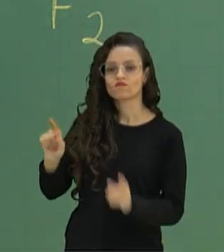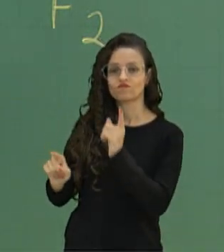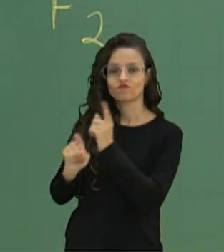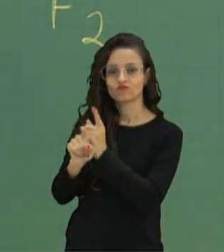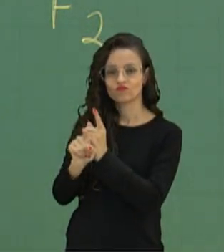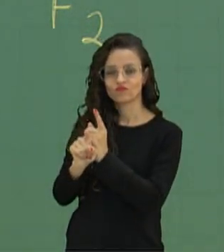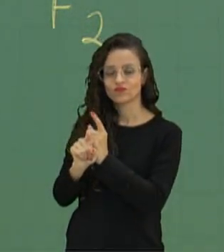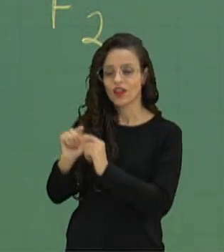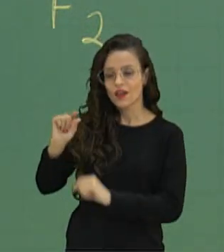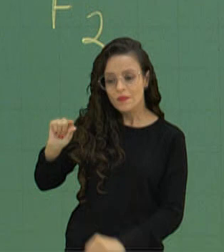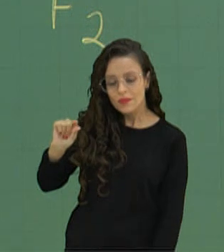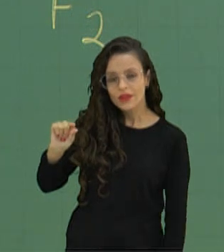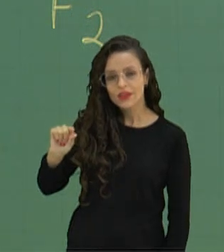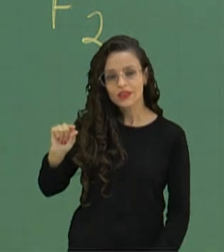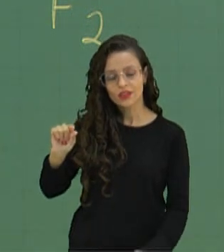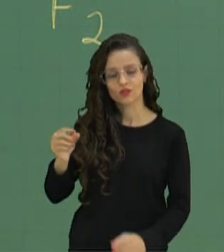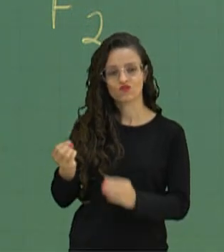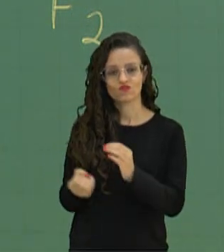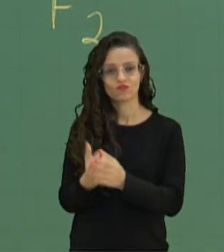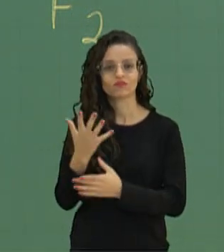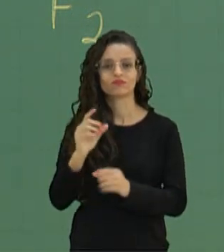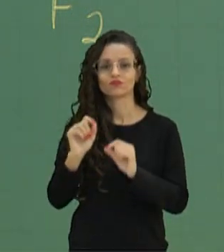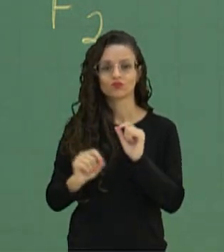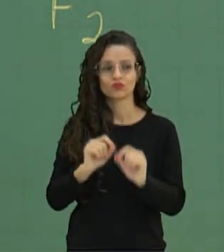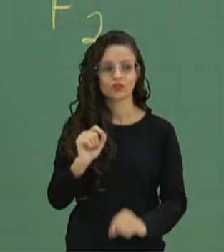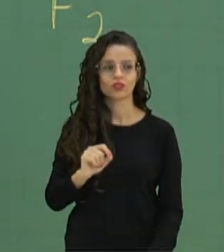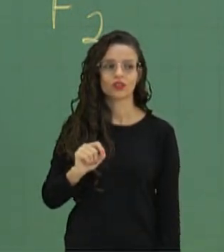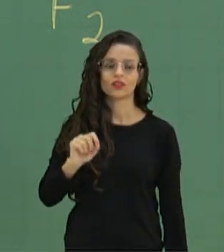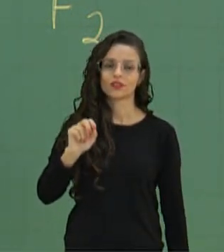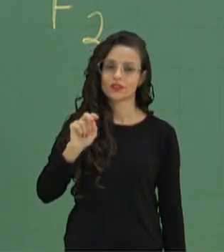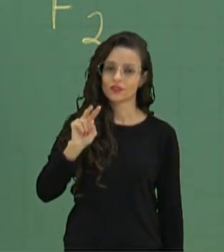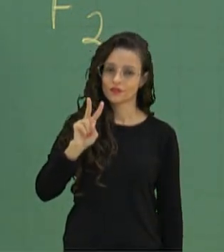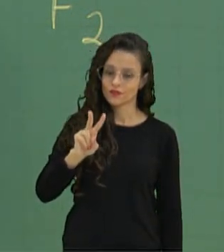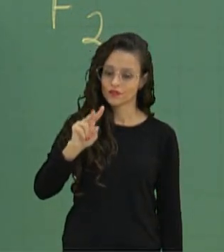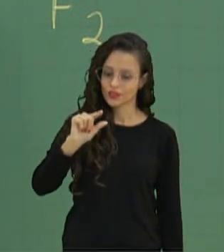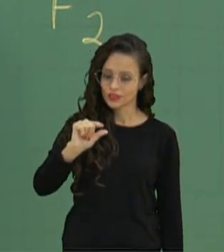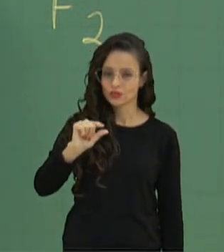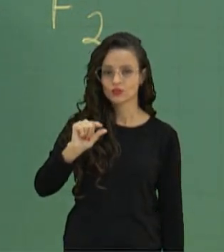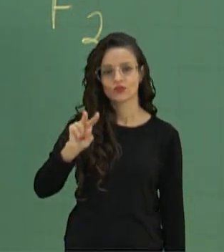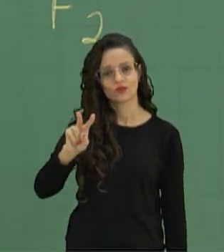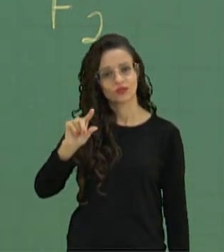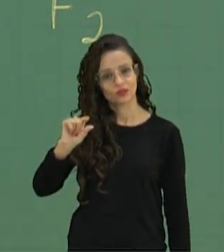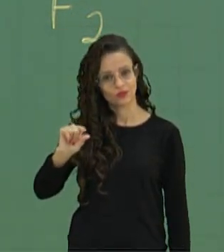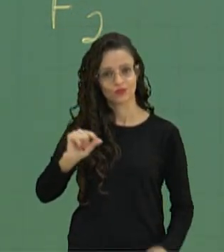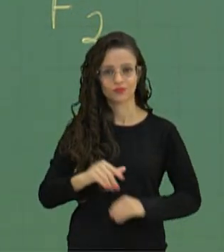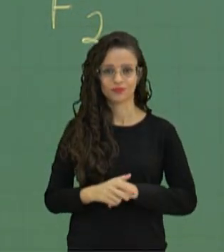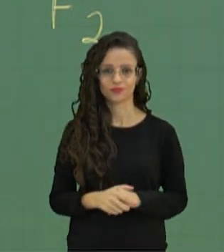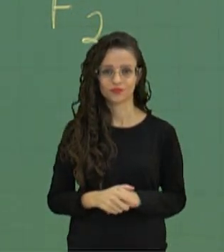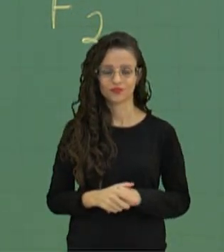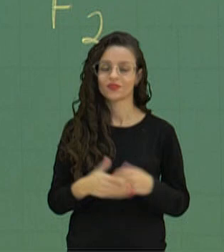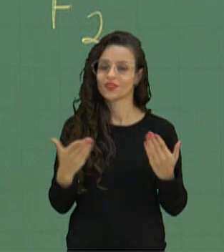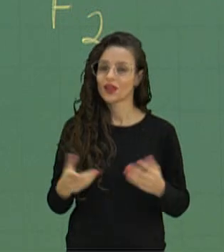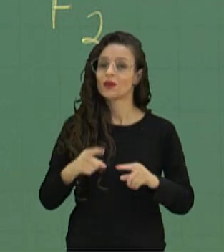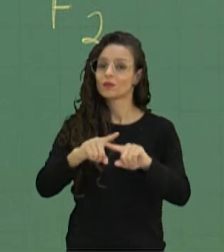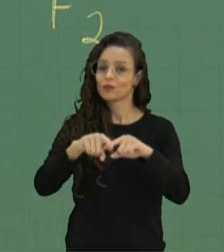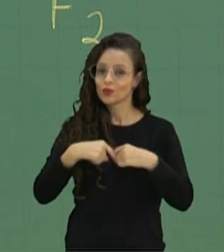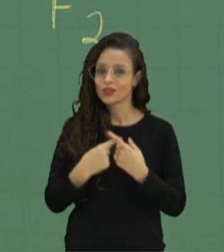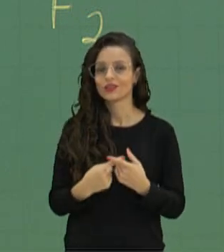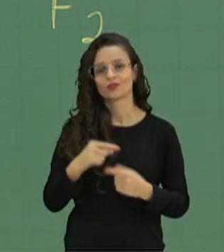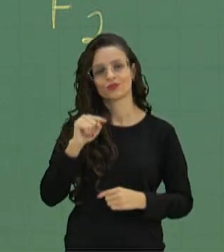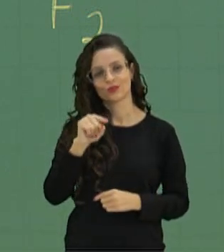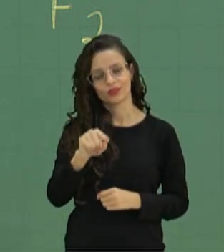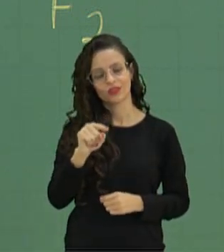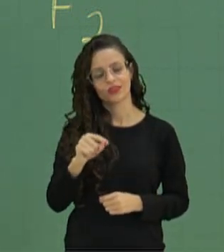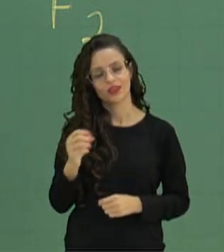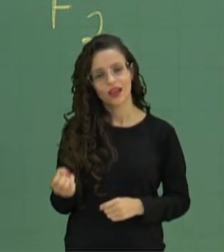pequenininho daquela outra semente, aí nós teríamos um vezinho, vezinho. É por esse motivo